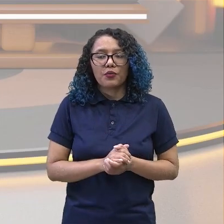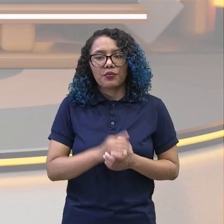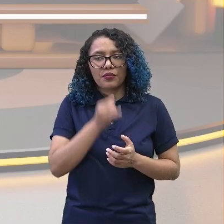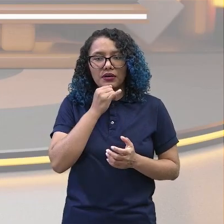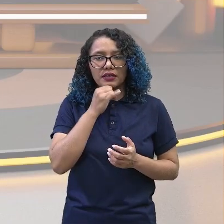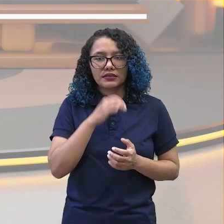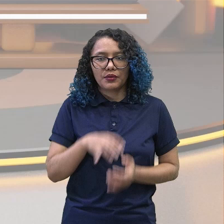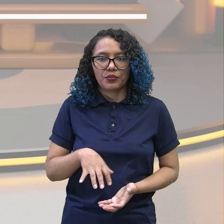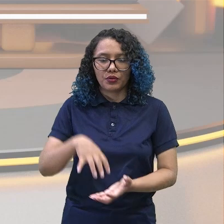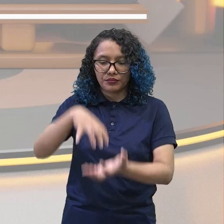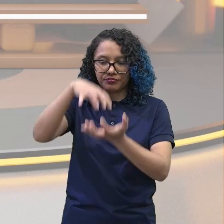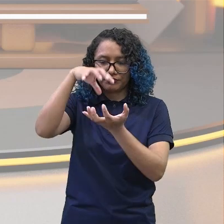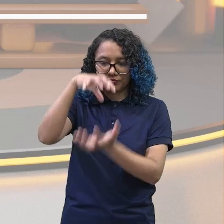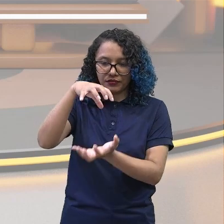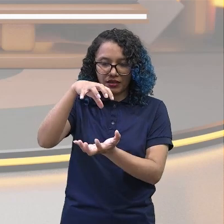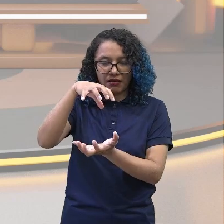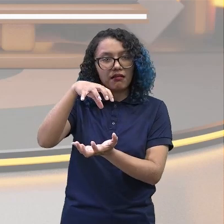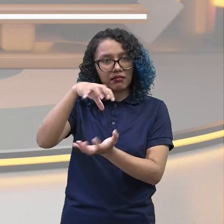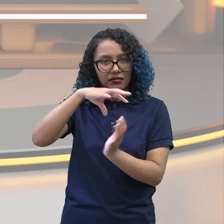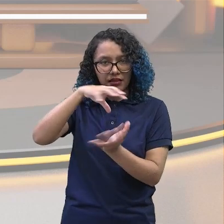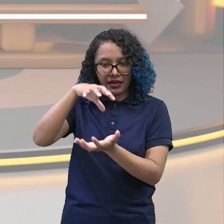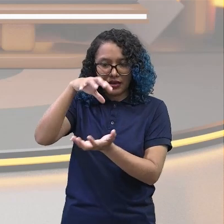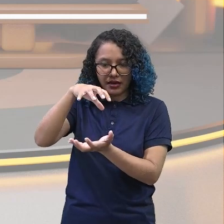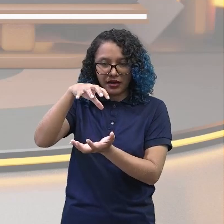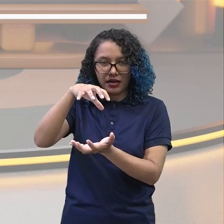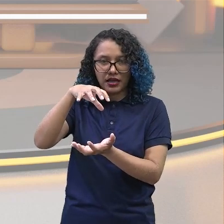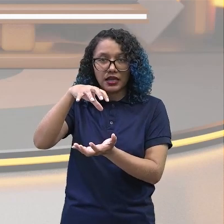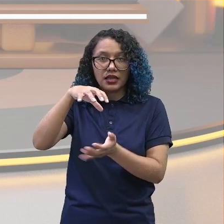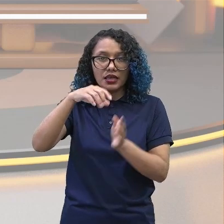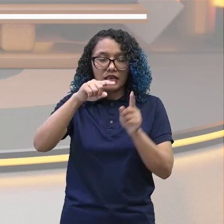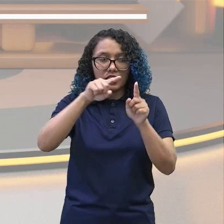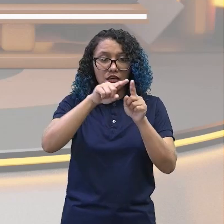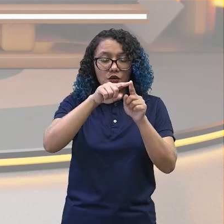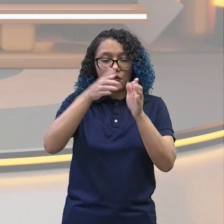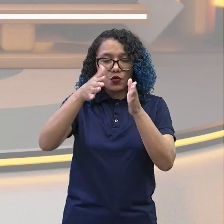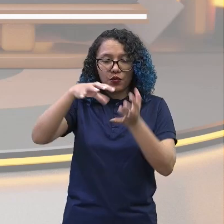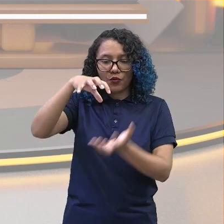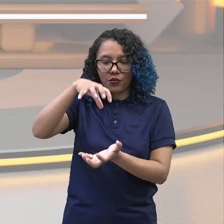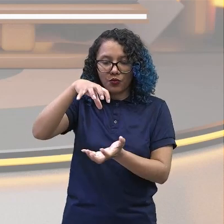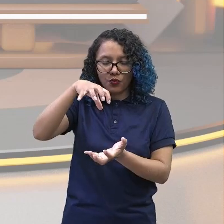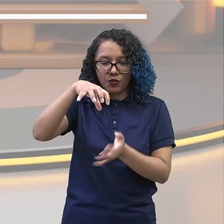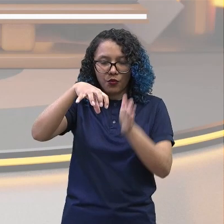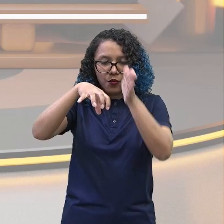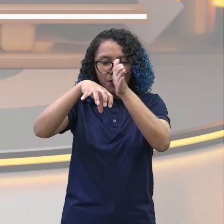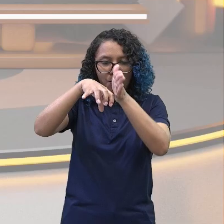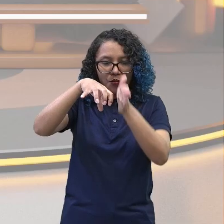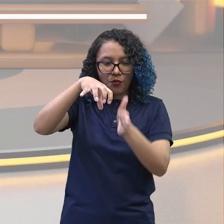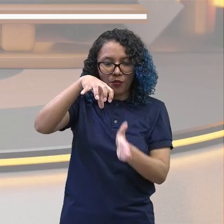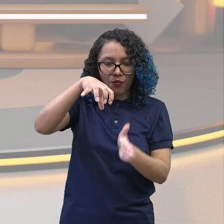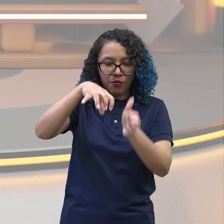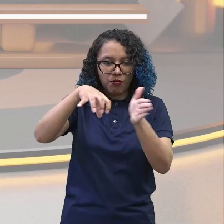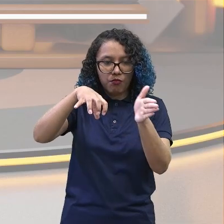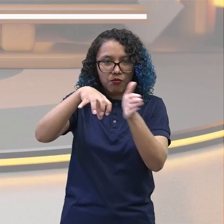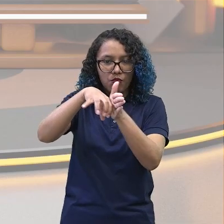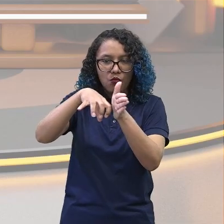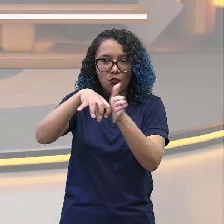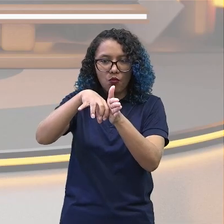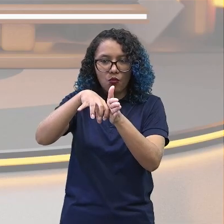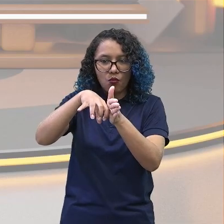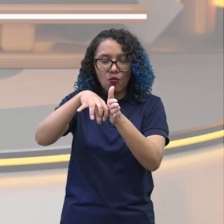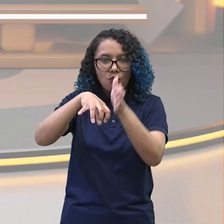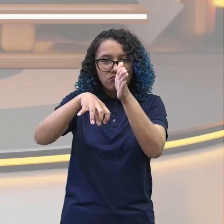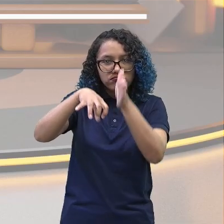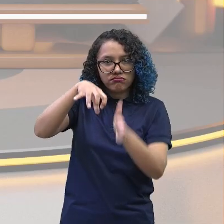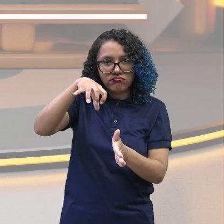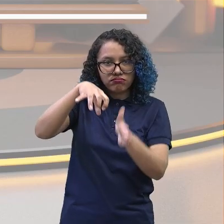superfície terrestre, e a partir desse ponto de tangência, de toque da superfície, o planeta ele é